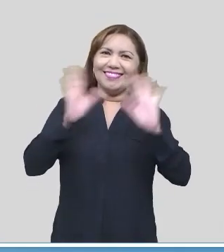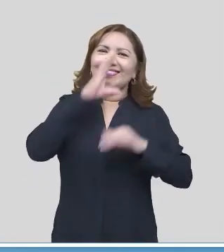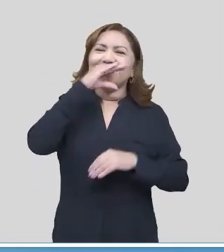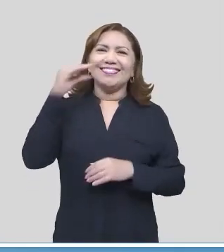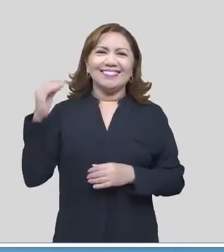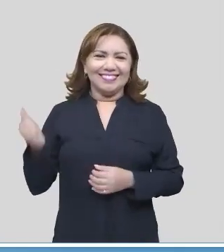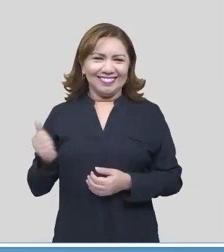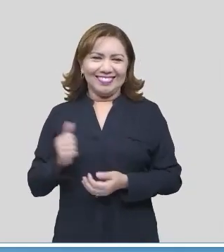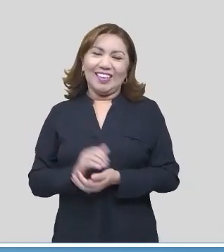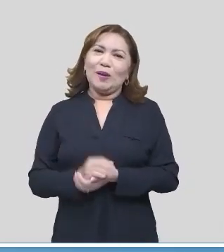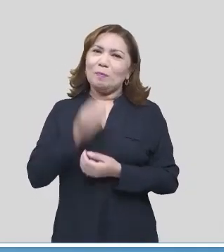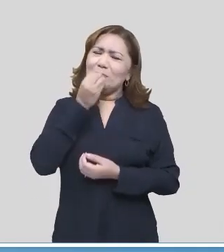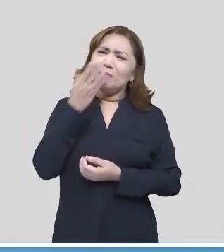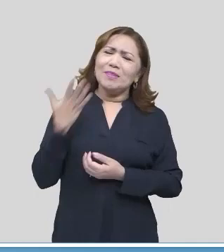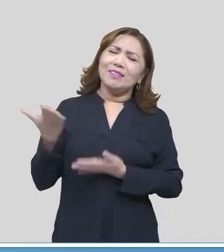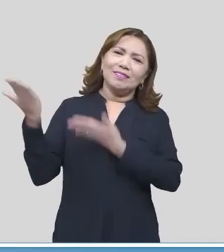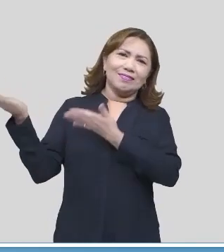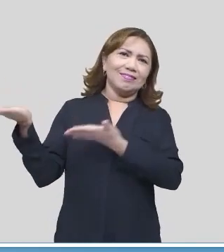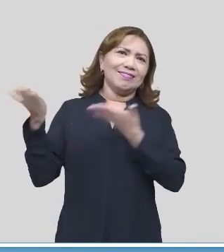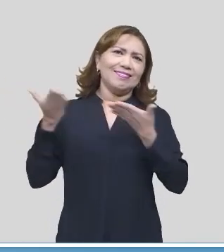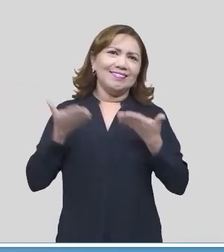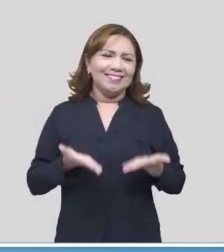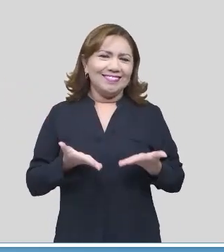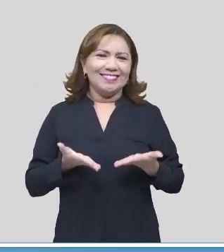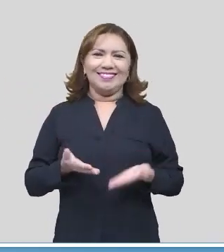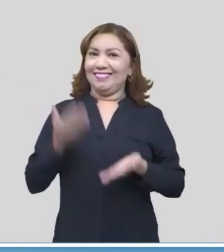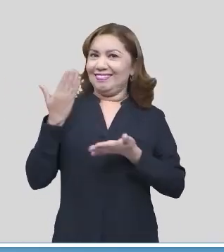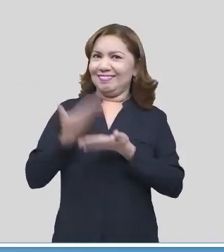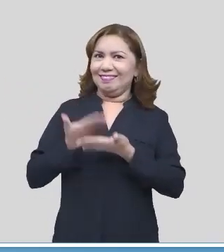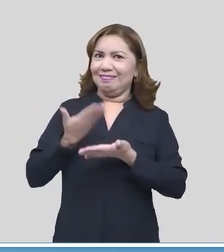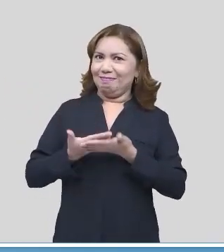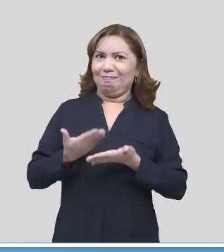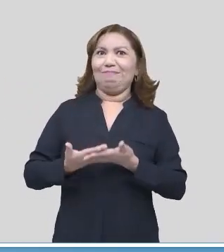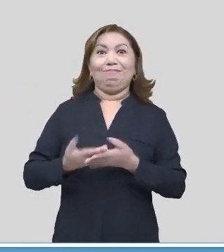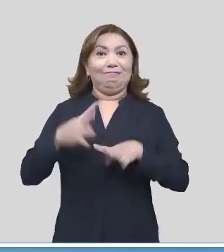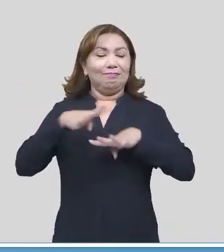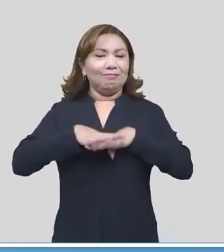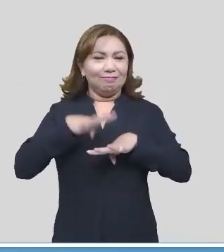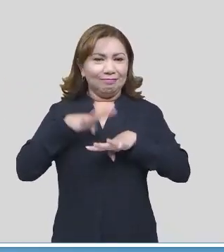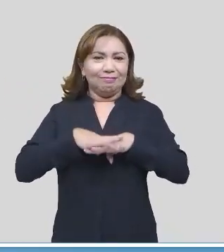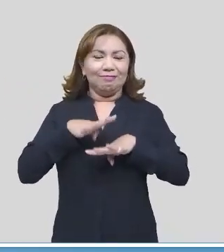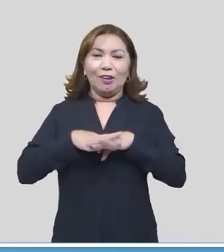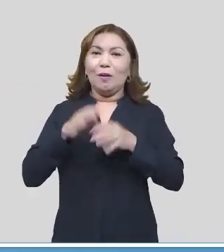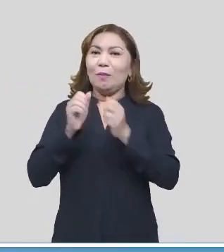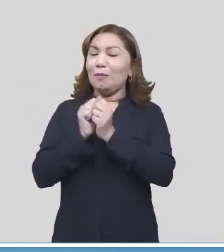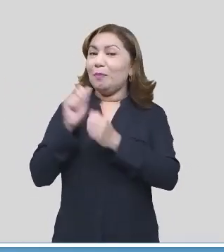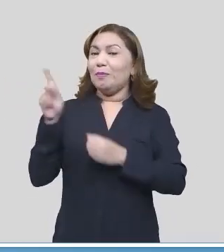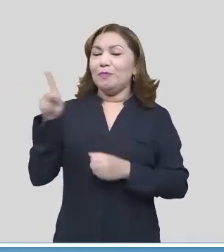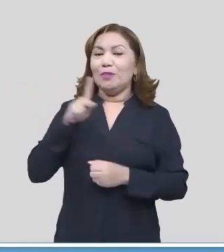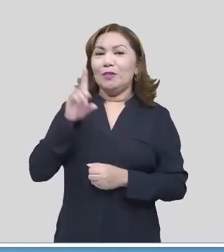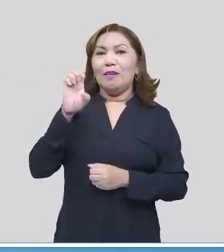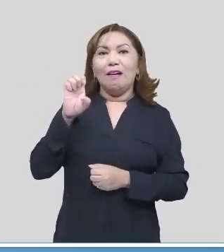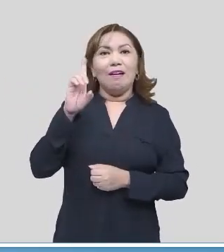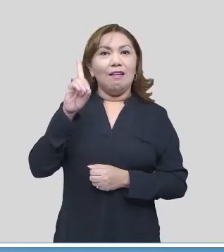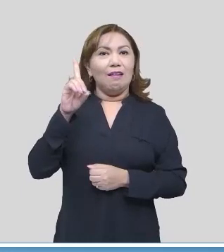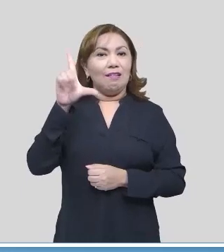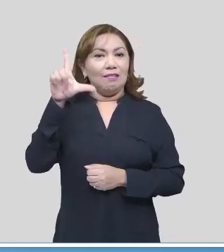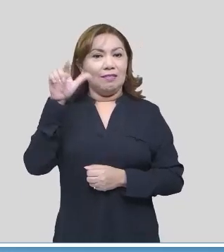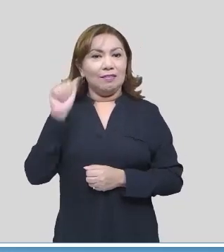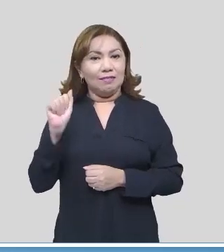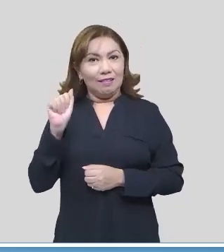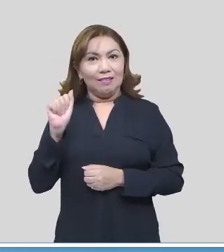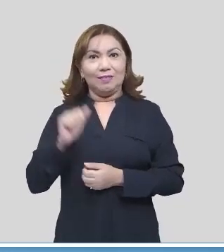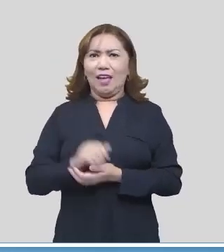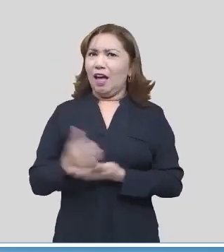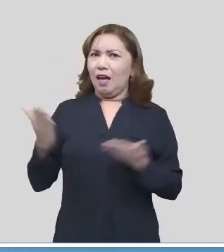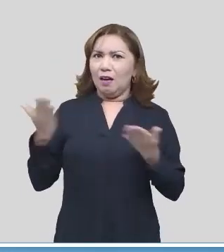crianças! Sejam bem-vindos à aula de matemática com a professora Edla dos Anjos. Agora,